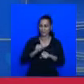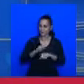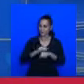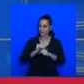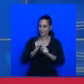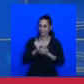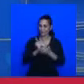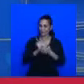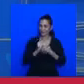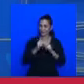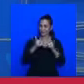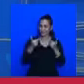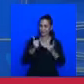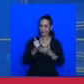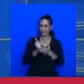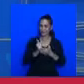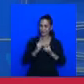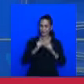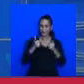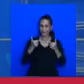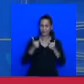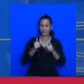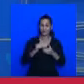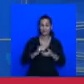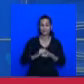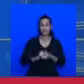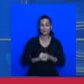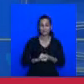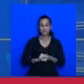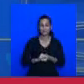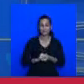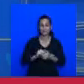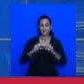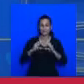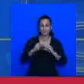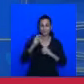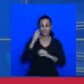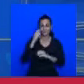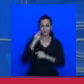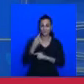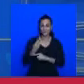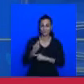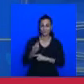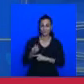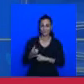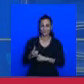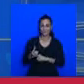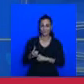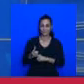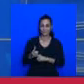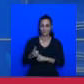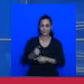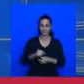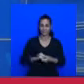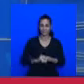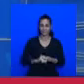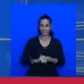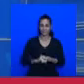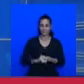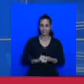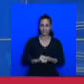Pode chamar que a sorte vem. Vem sorte, vem sorte. Bola rosa, número 26. Rosa, 26.